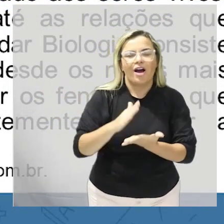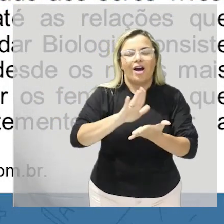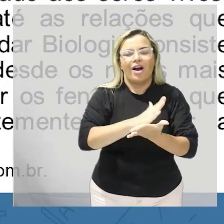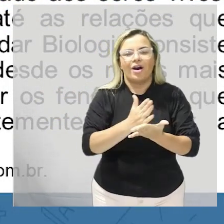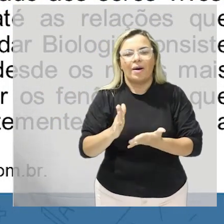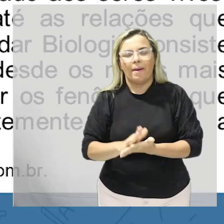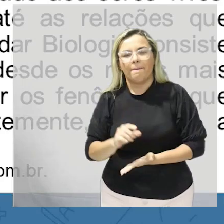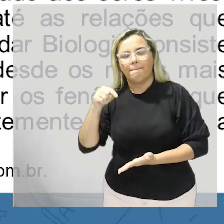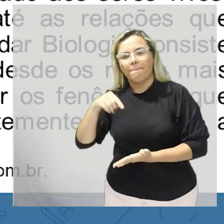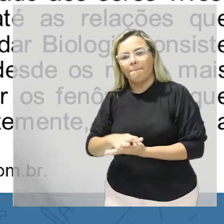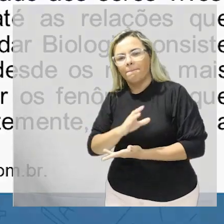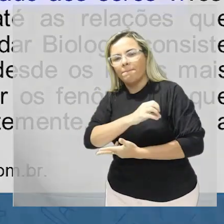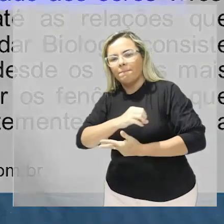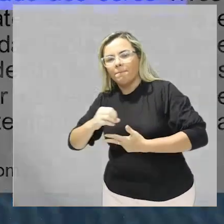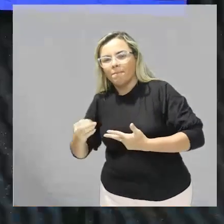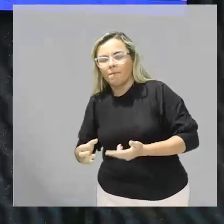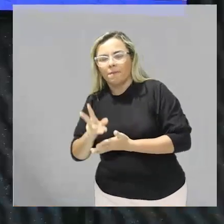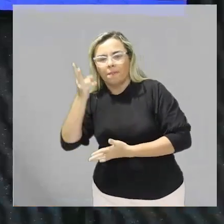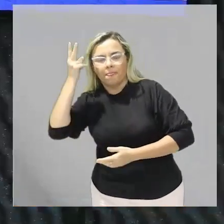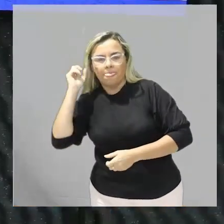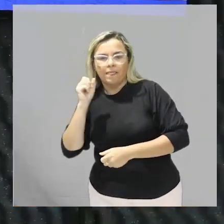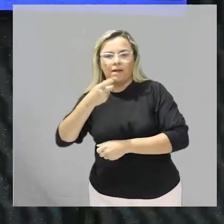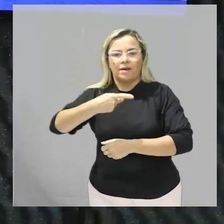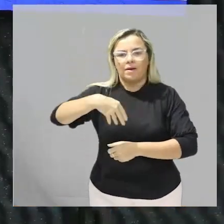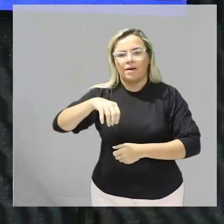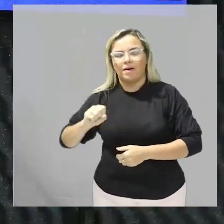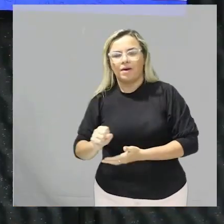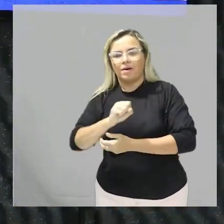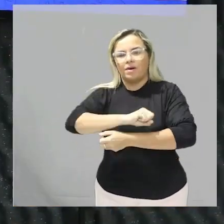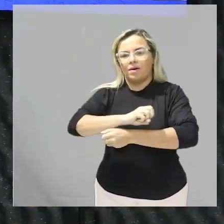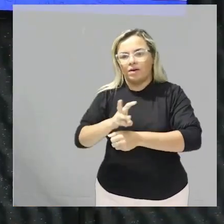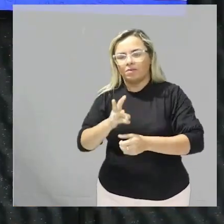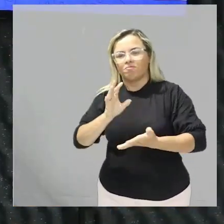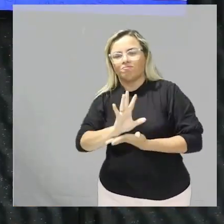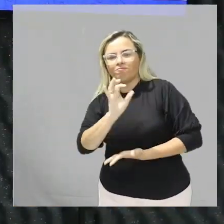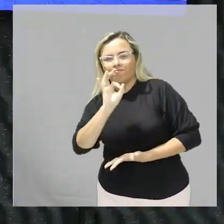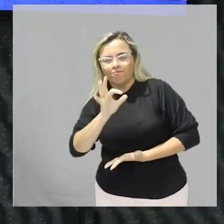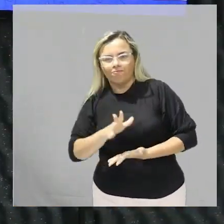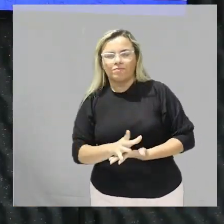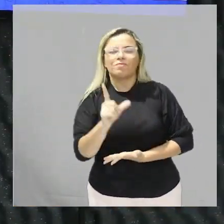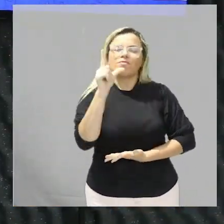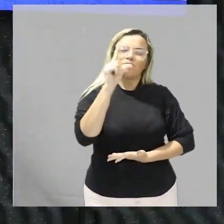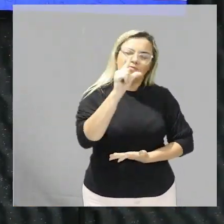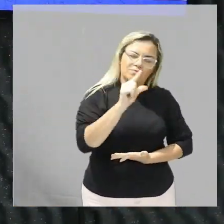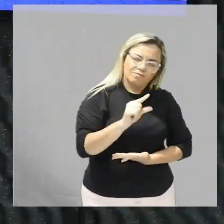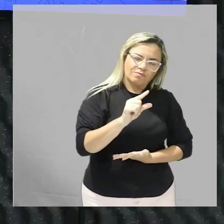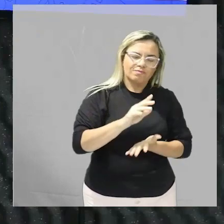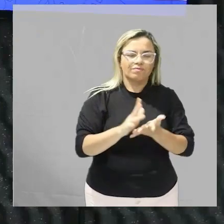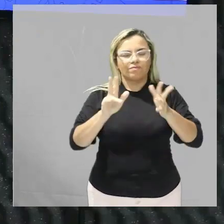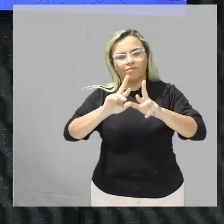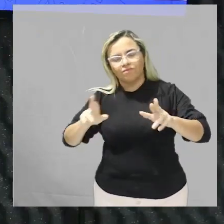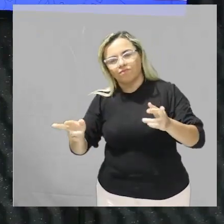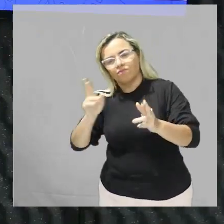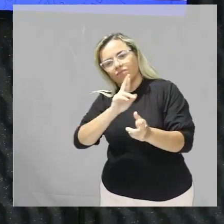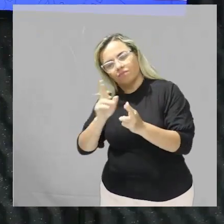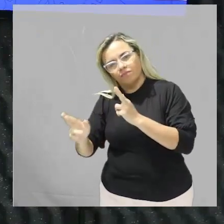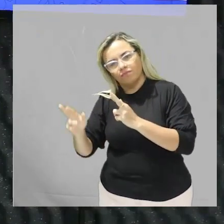também dos vestibulares do Paz UEMA, tá certo? Existe algumas diferenças